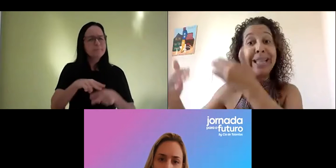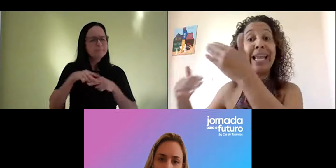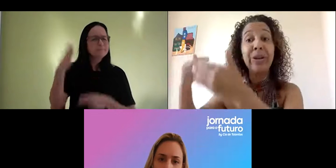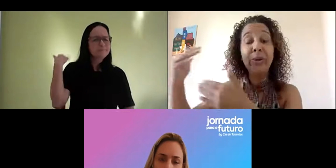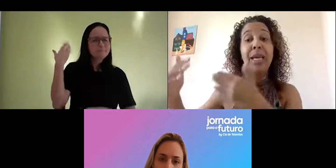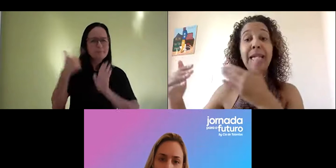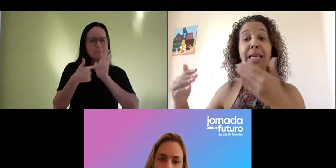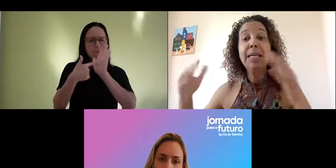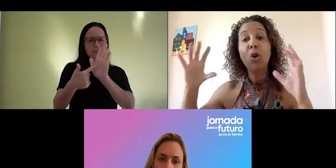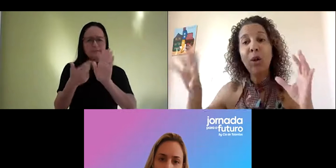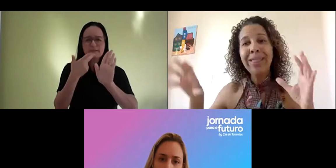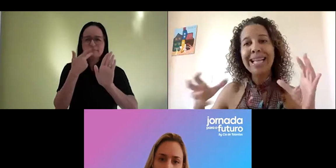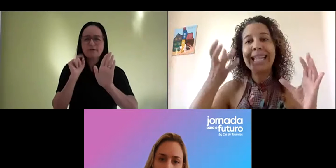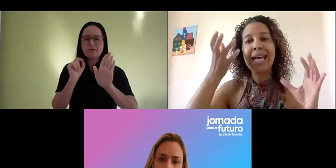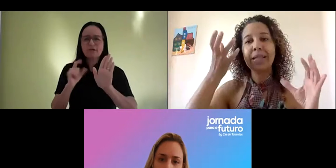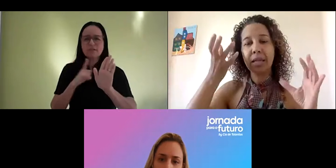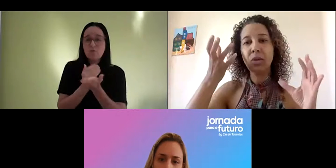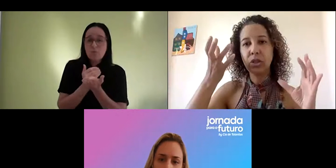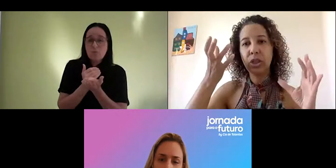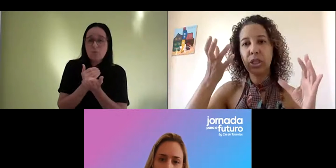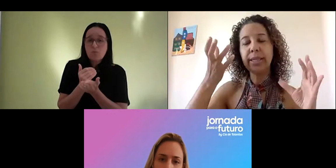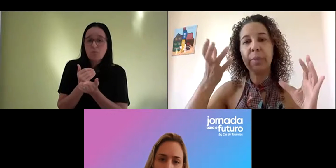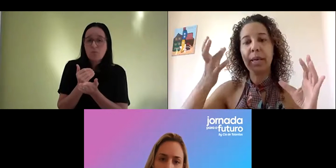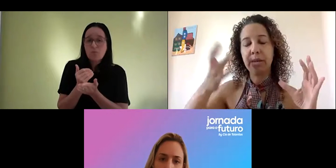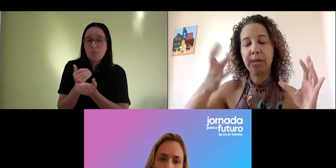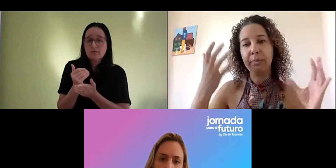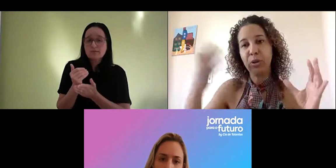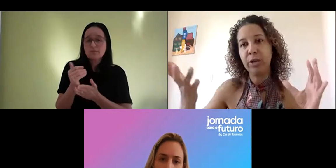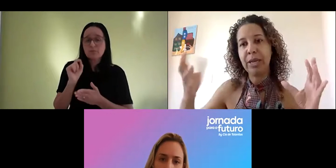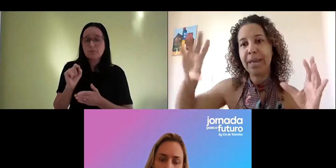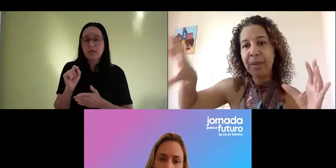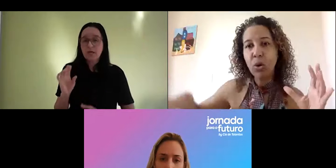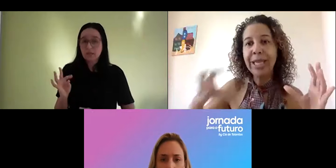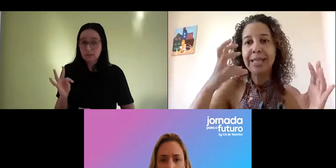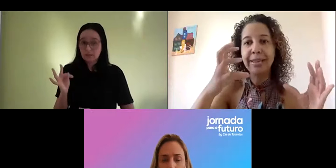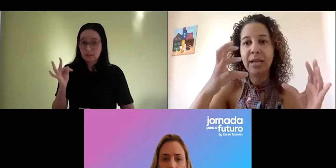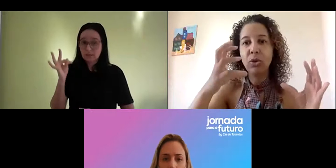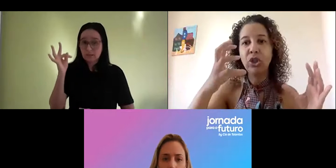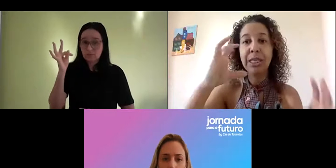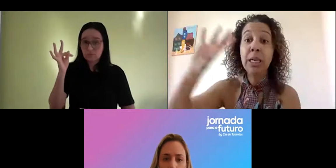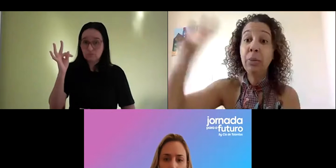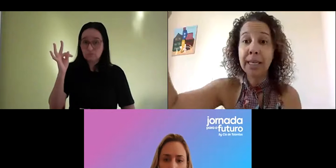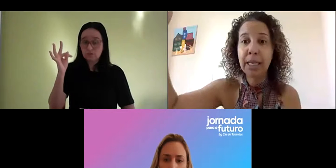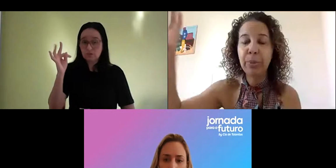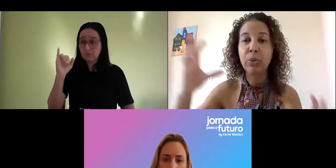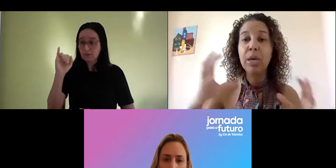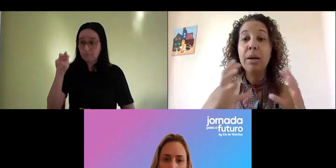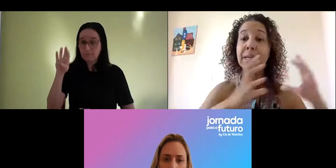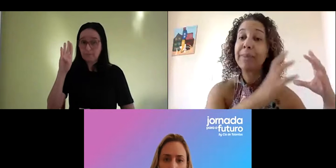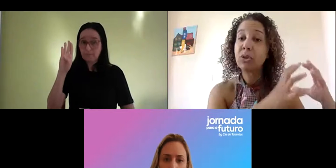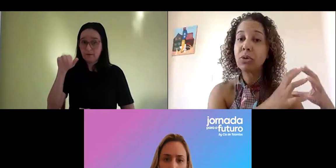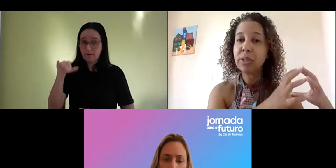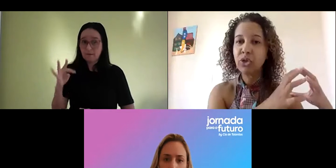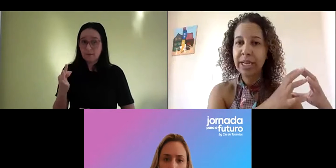pioneiro em conectar a tecnologia pioneiro na IBM conectar a tecnologia não para cripto